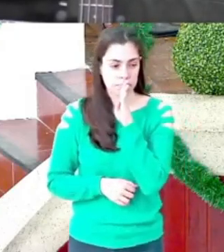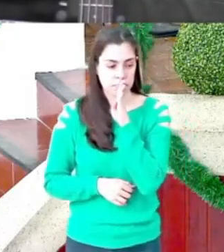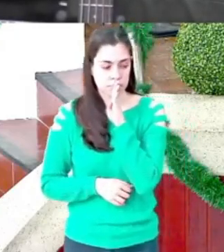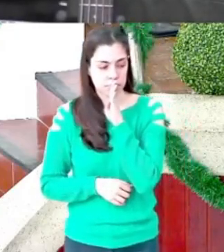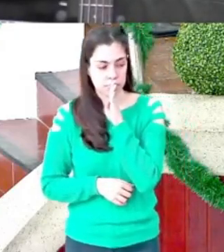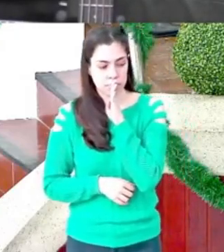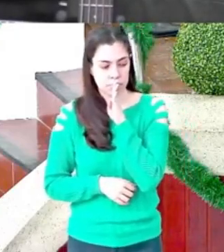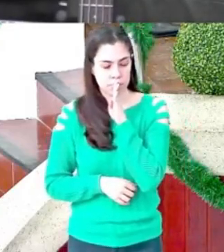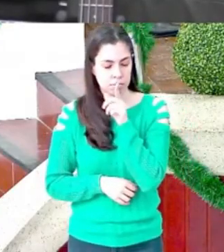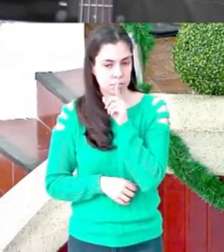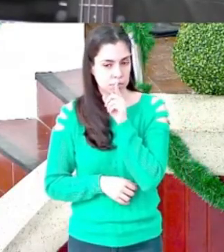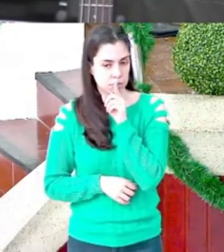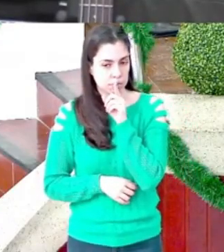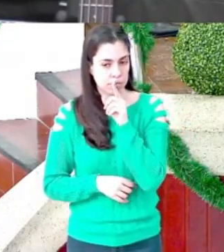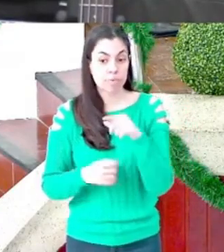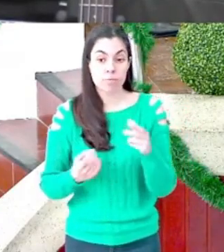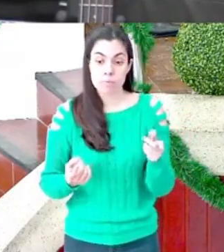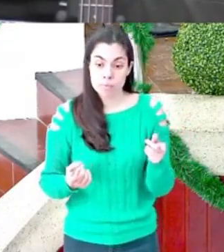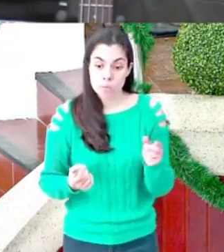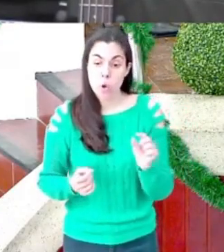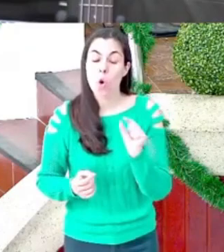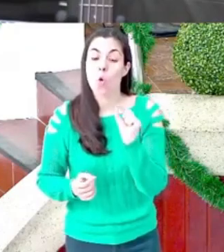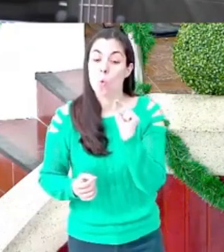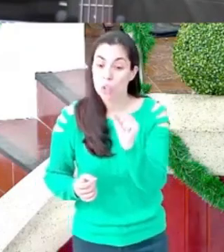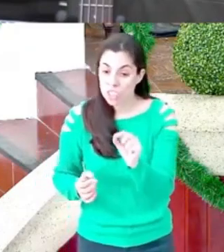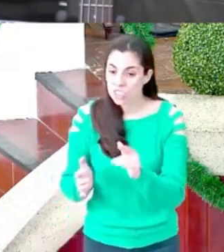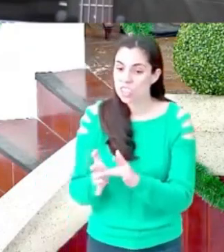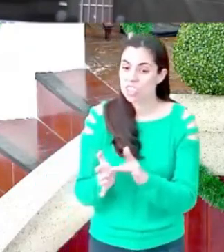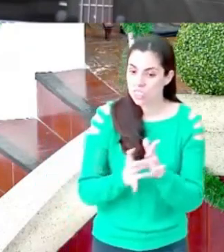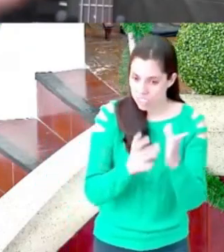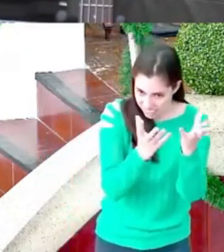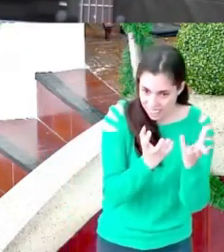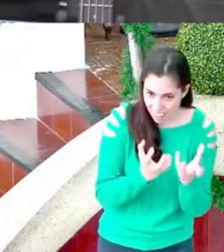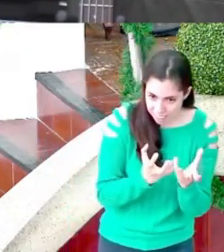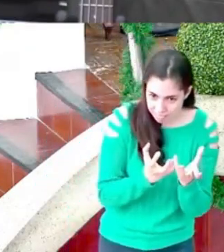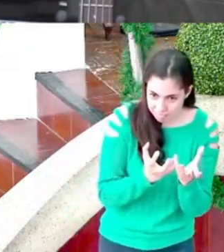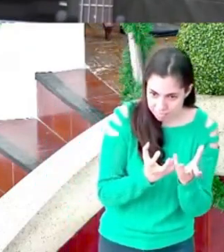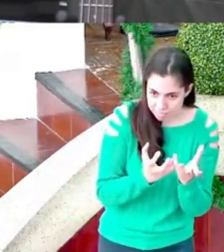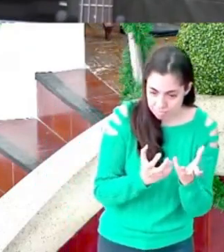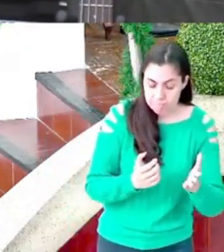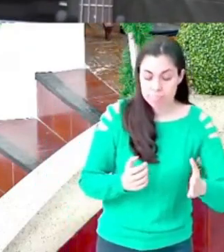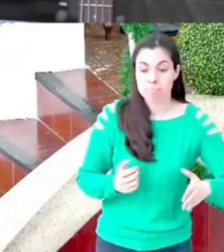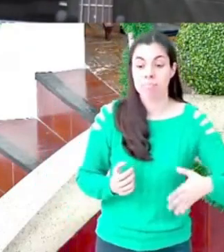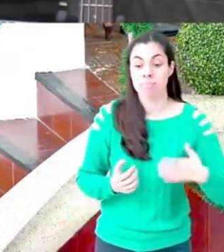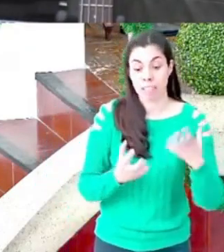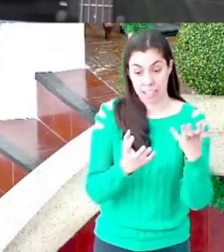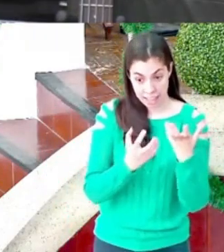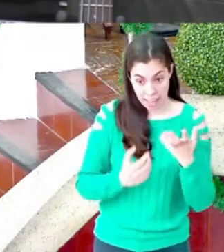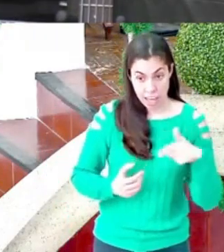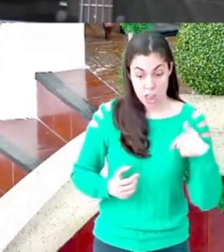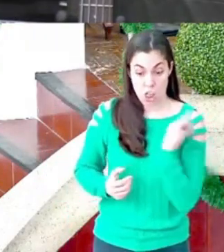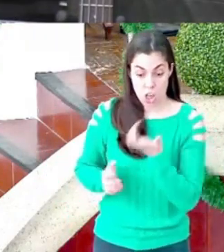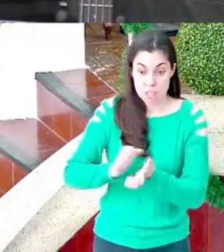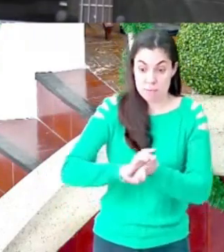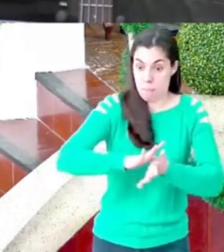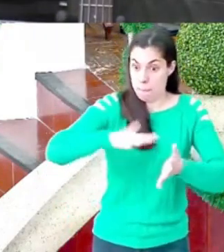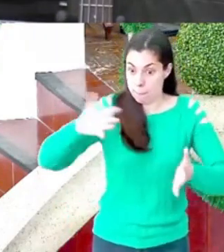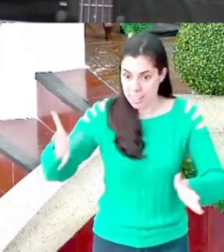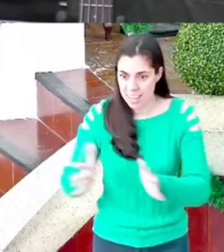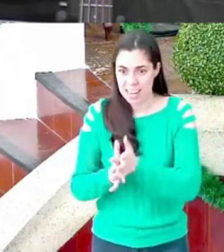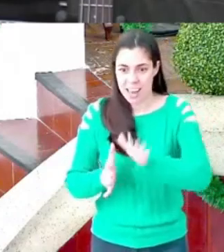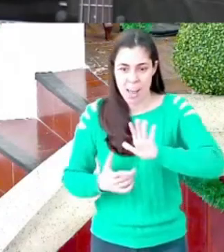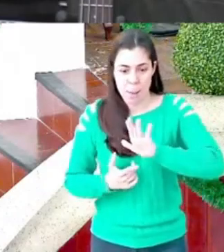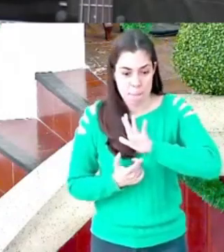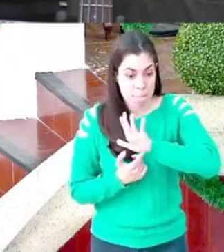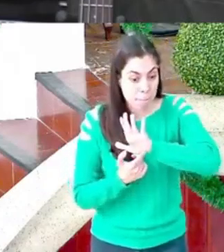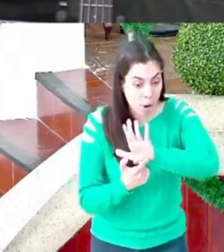brilhem e façam as suas obras notórias diante do mundo. Vivam, expressem, deem